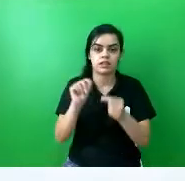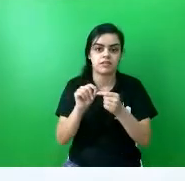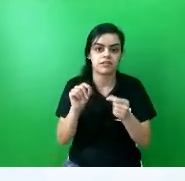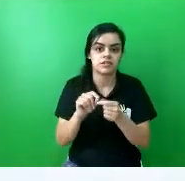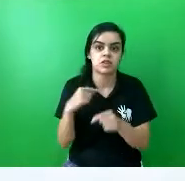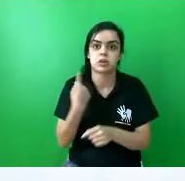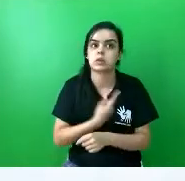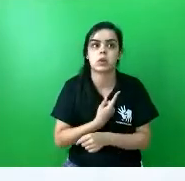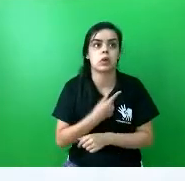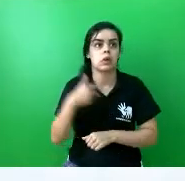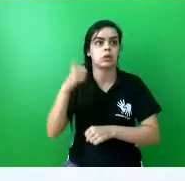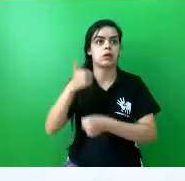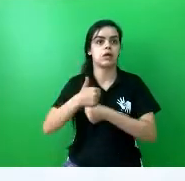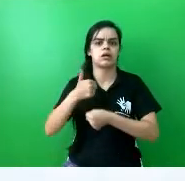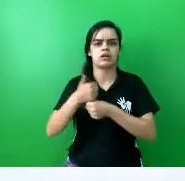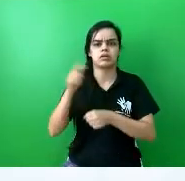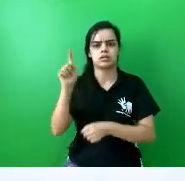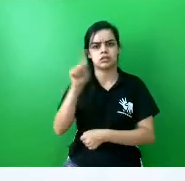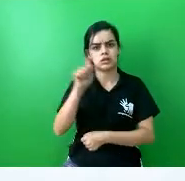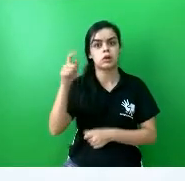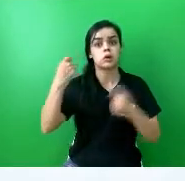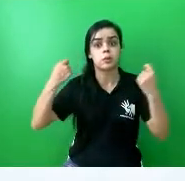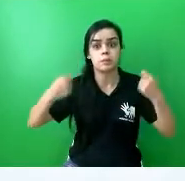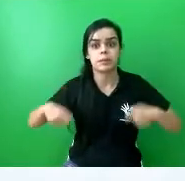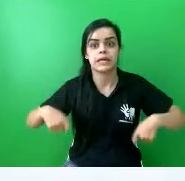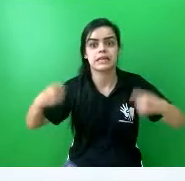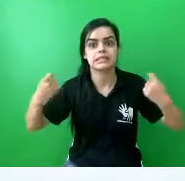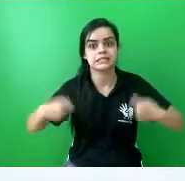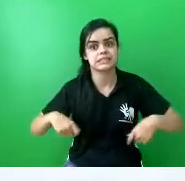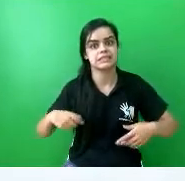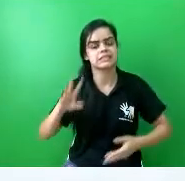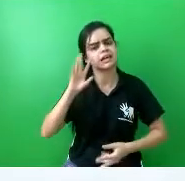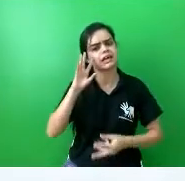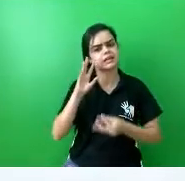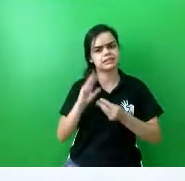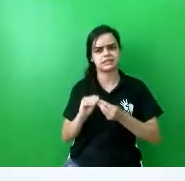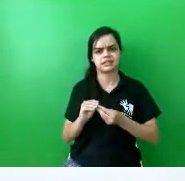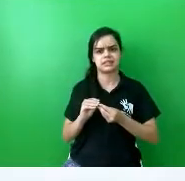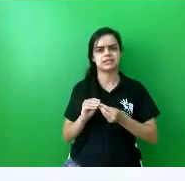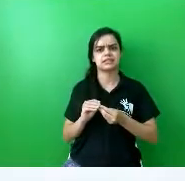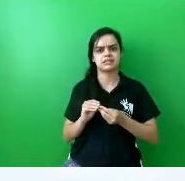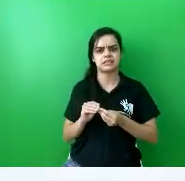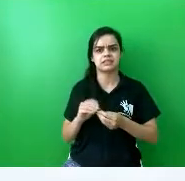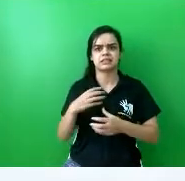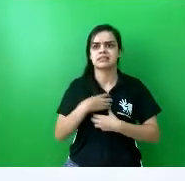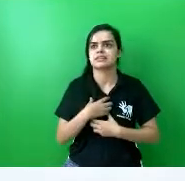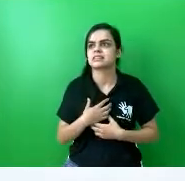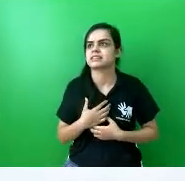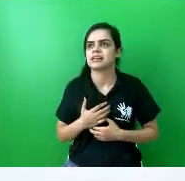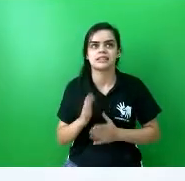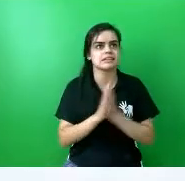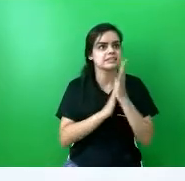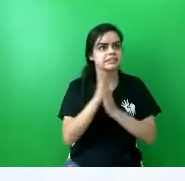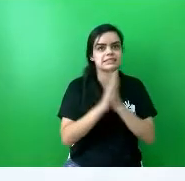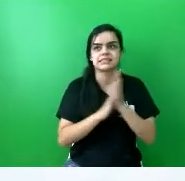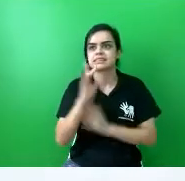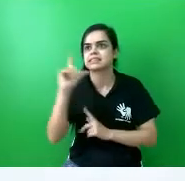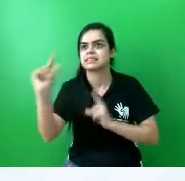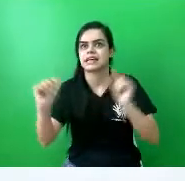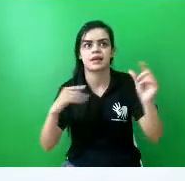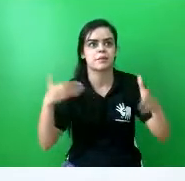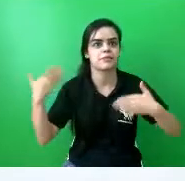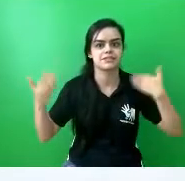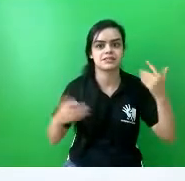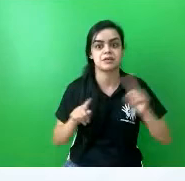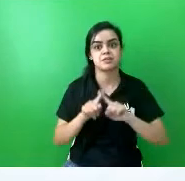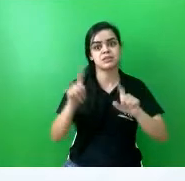a gente quer, a gente está fazendo isso porque é preciso. A gente entende muito bem, porque a gente também tem ansiedade de querer sair, de querer passear,